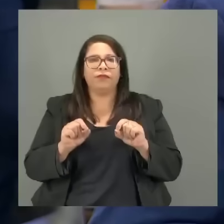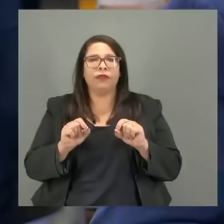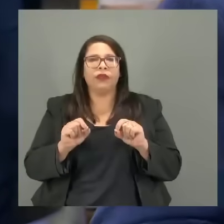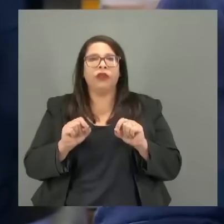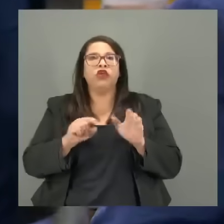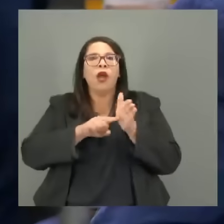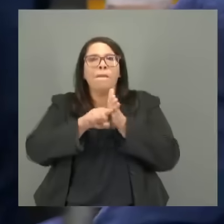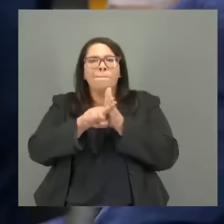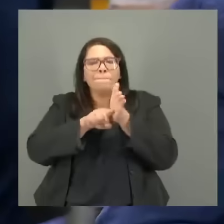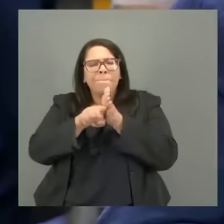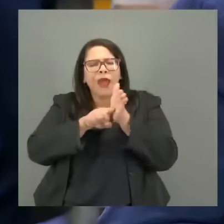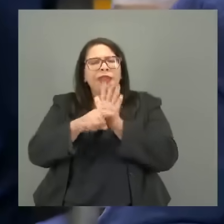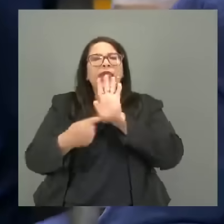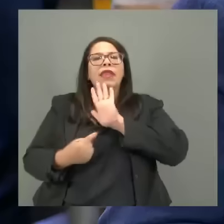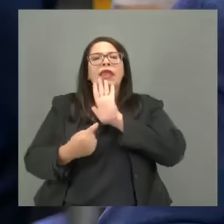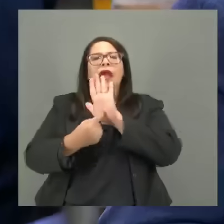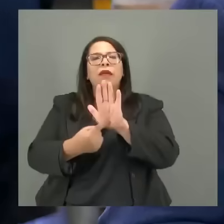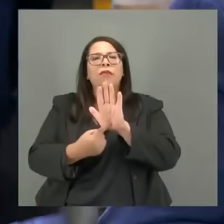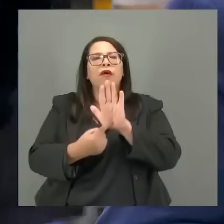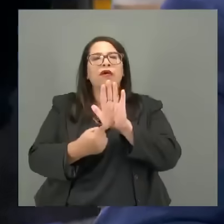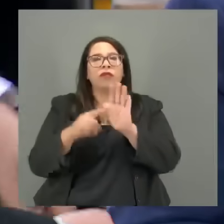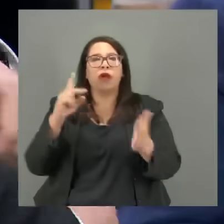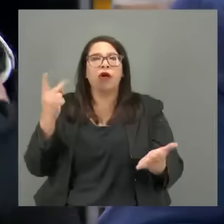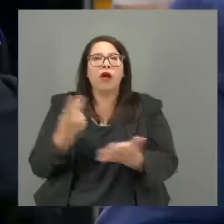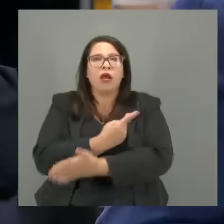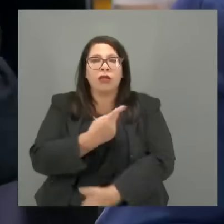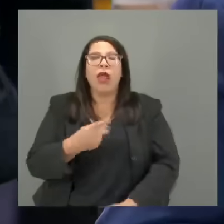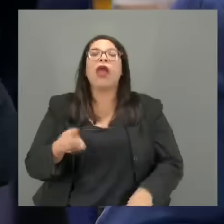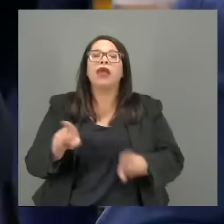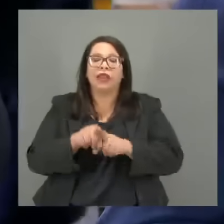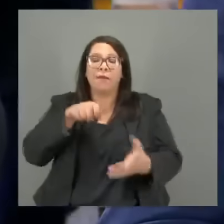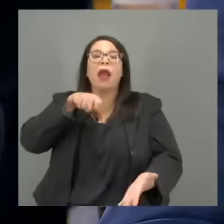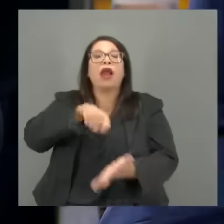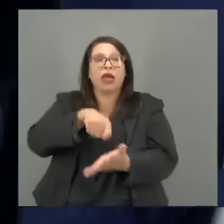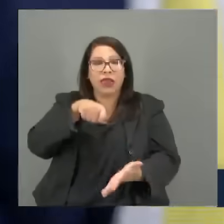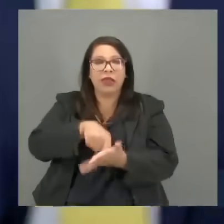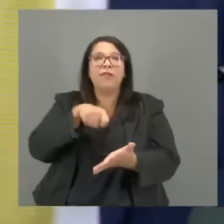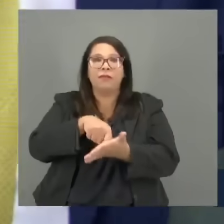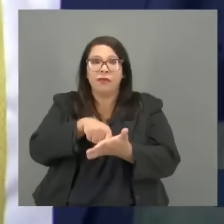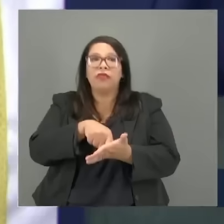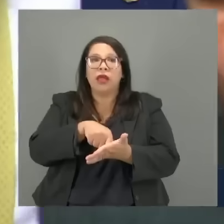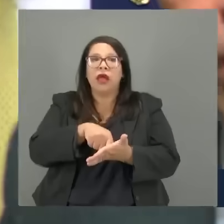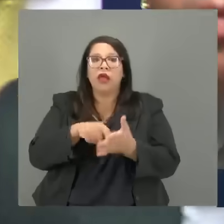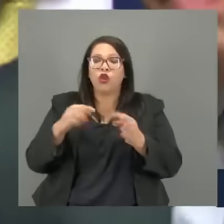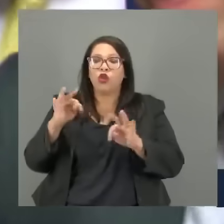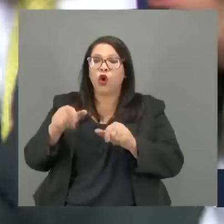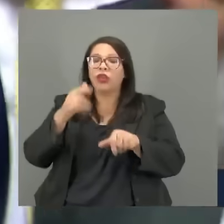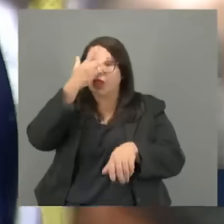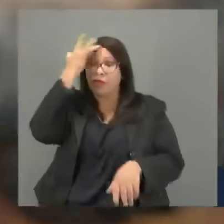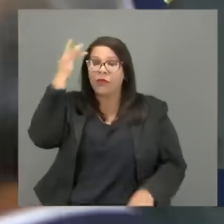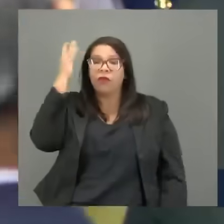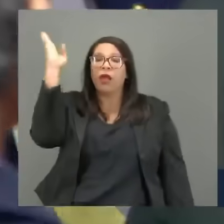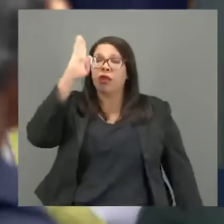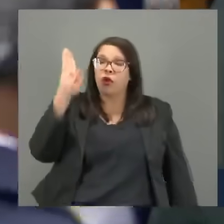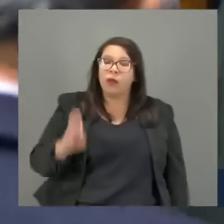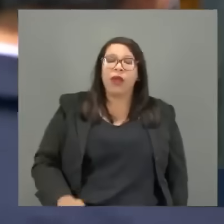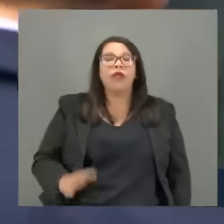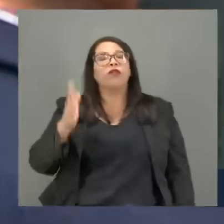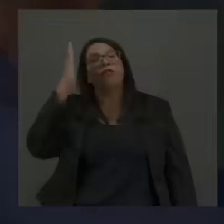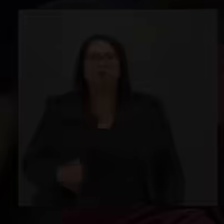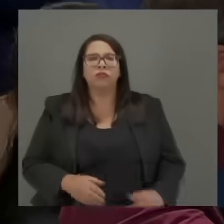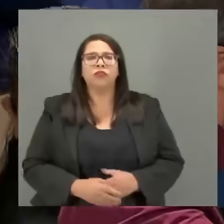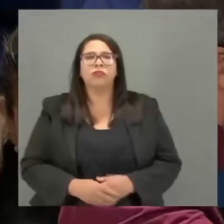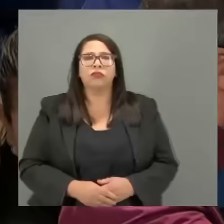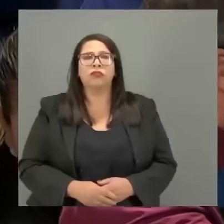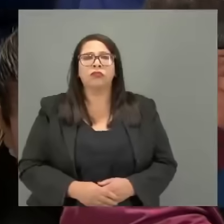desvendar isso, revelar o que está acontecendo, punir os culpados por isso, para que a nação saiba realmente o que é que